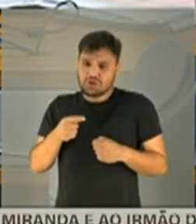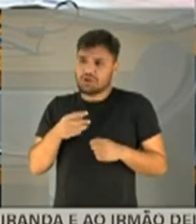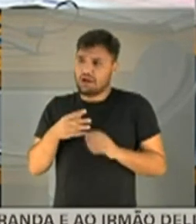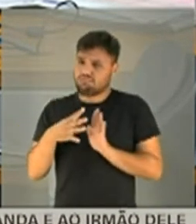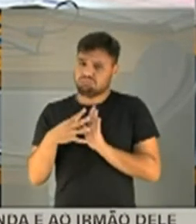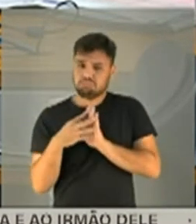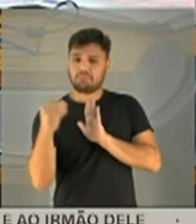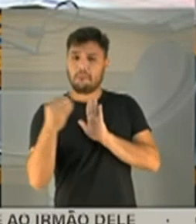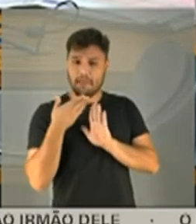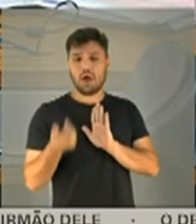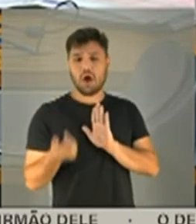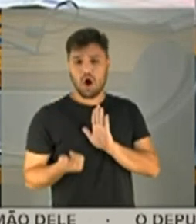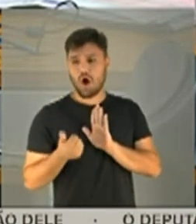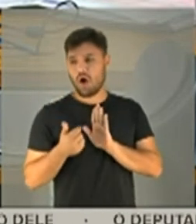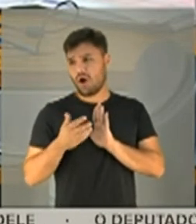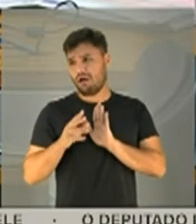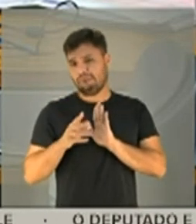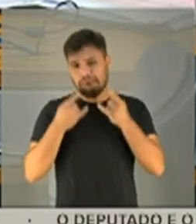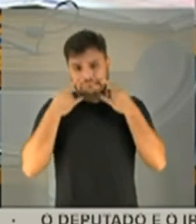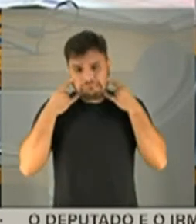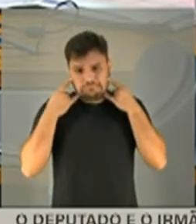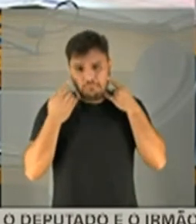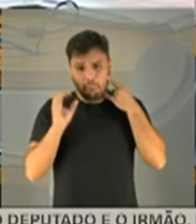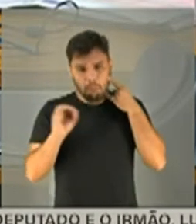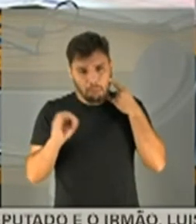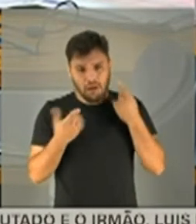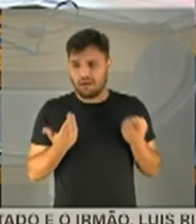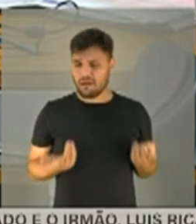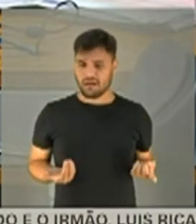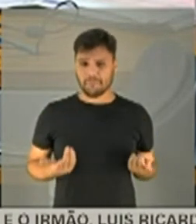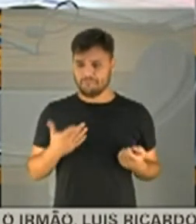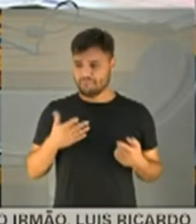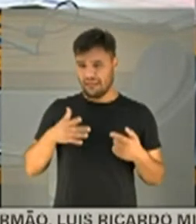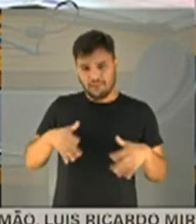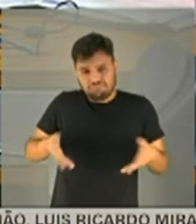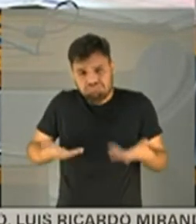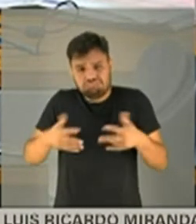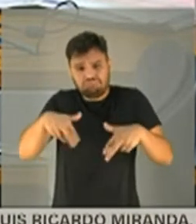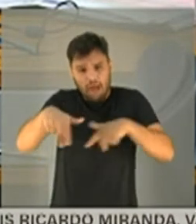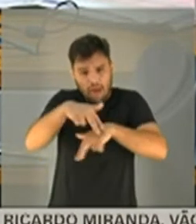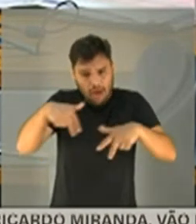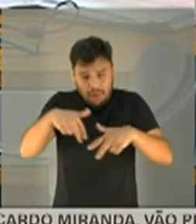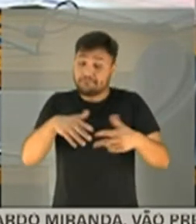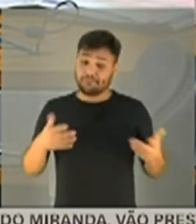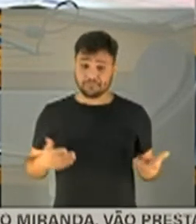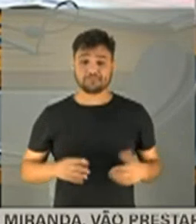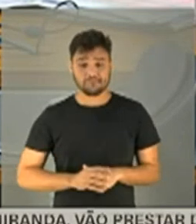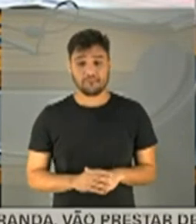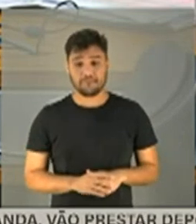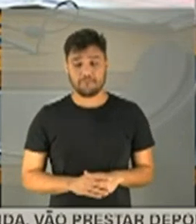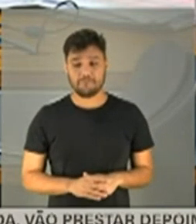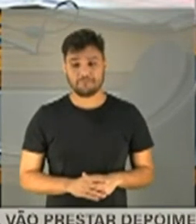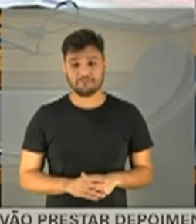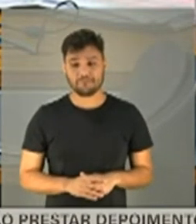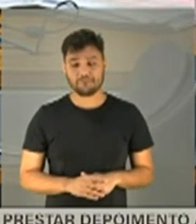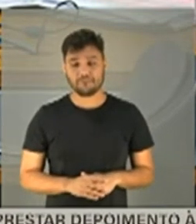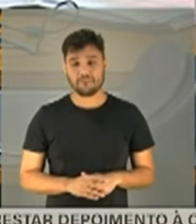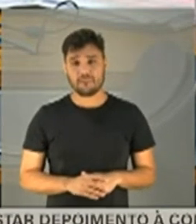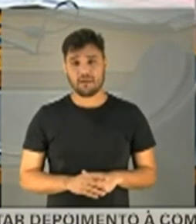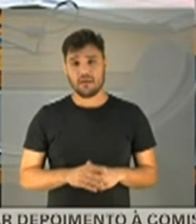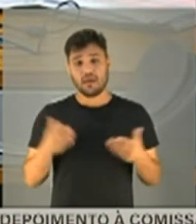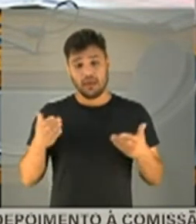melhor, não usando máscara, causando aglomeração, e com essa independência que marca o